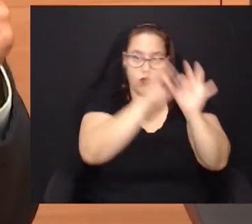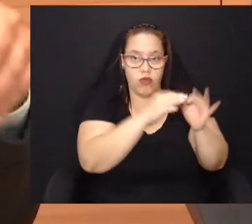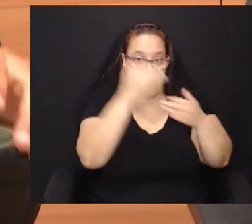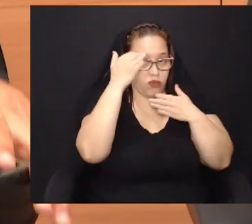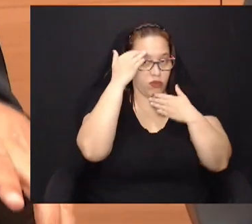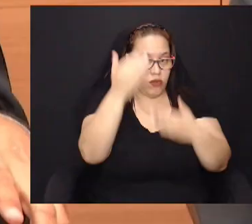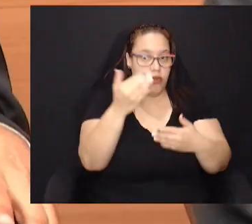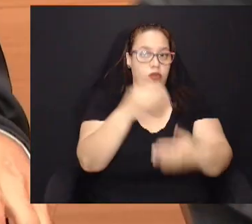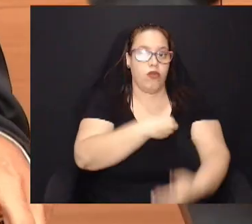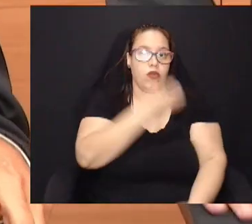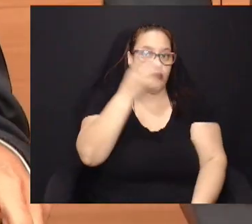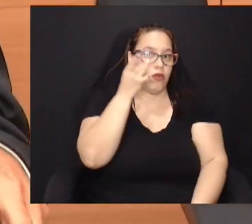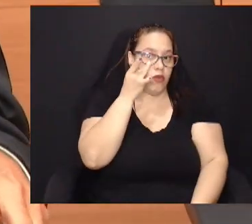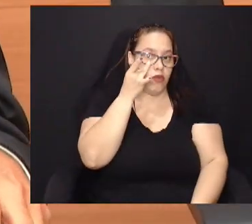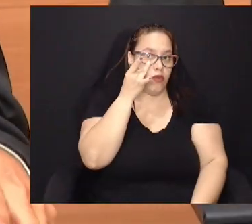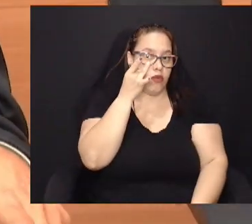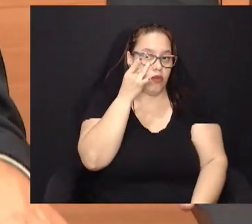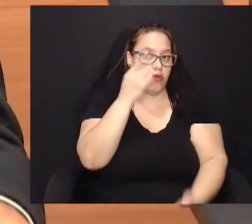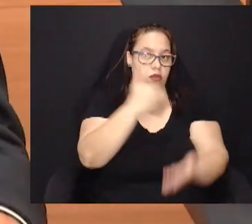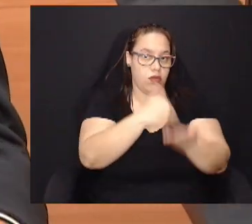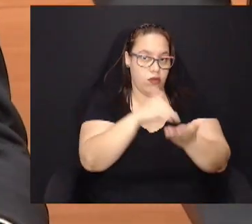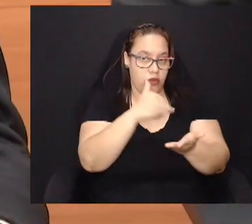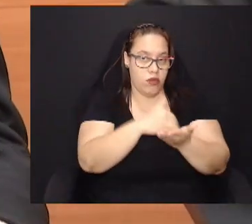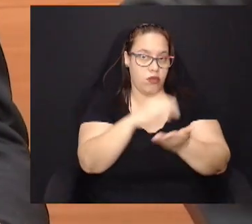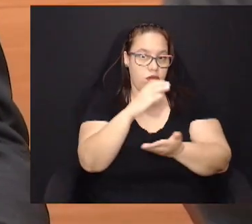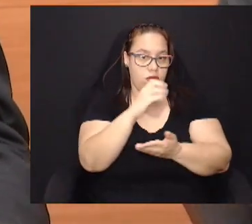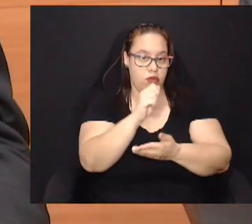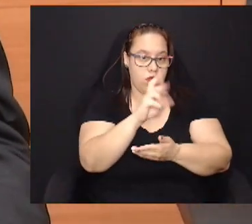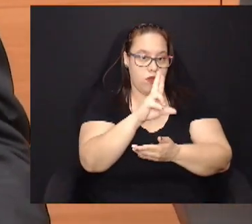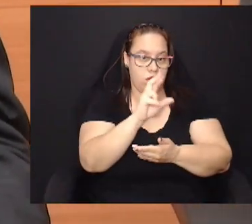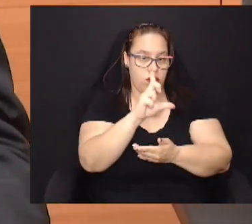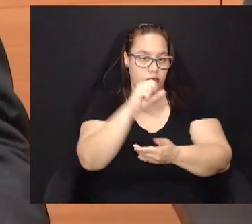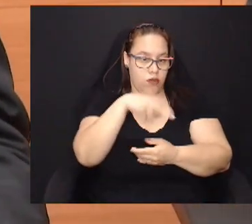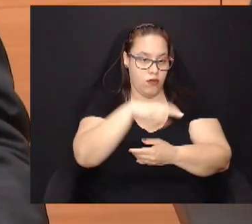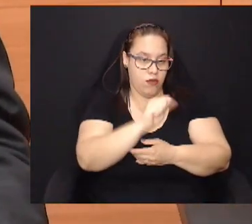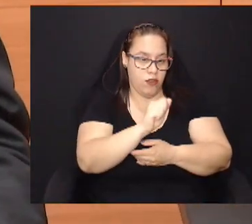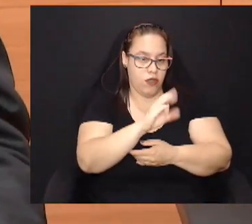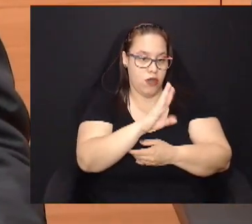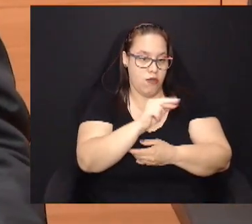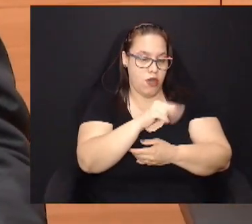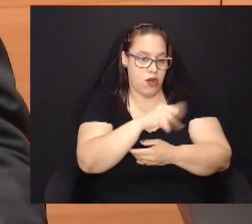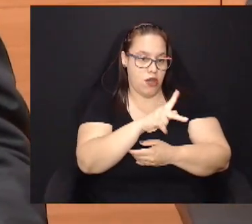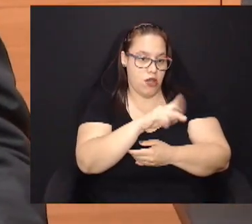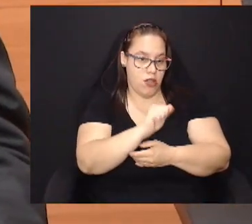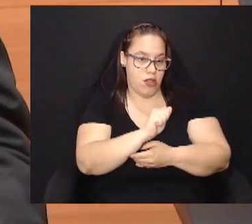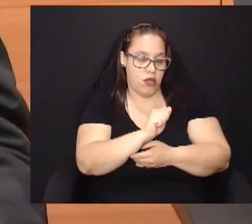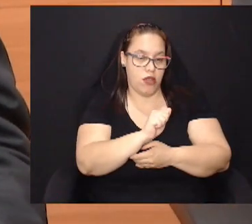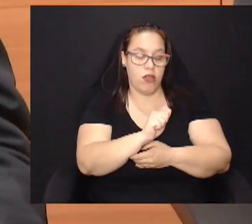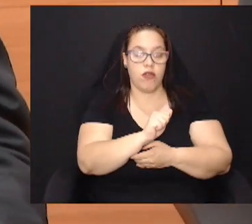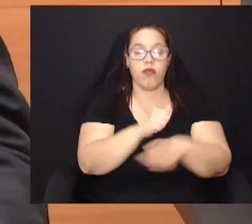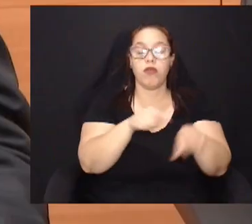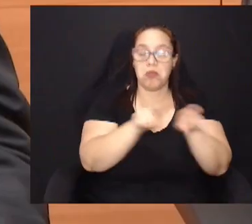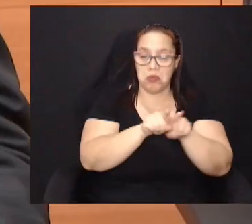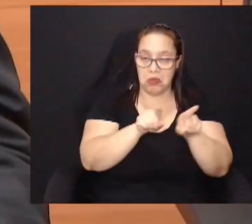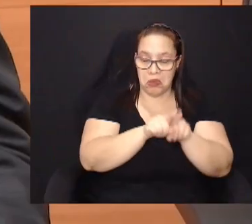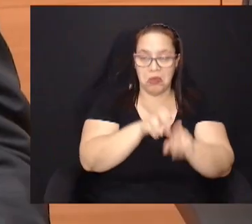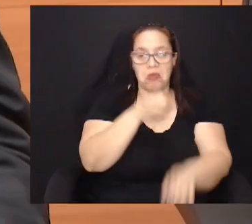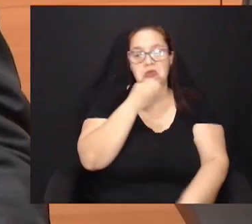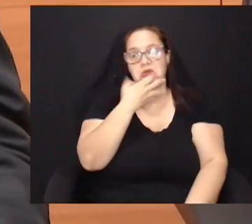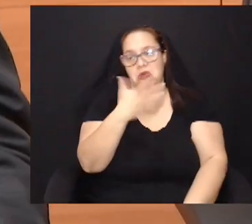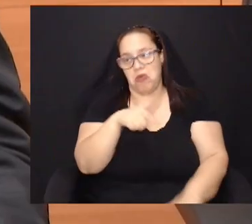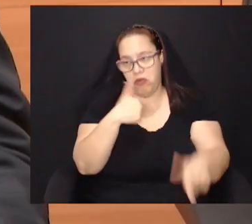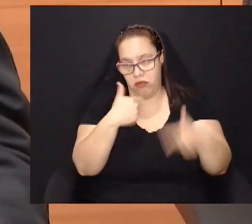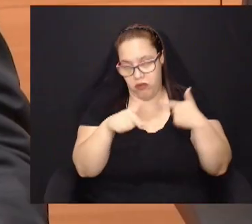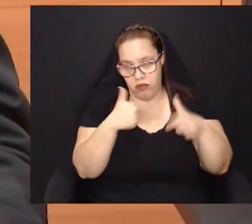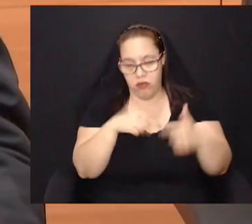a presença da secretária Carolina Baracá, que também tem feito um belo trabalho na nossa cidade